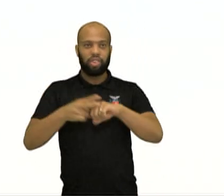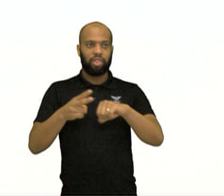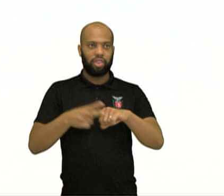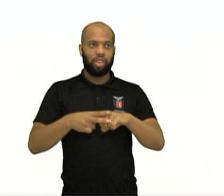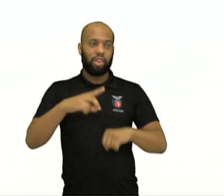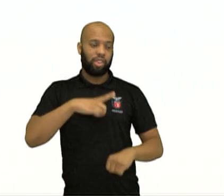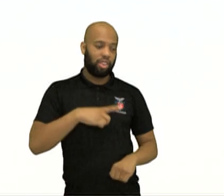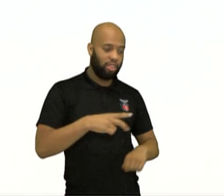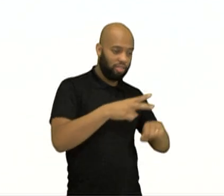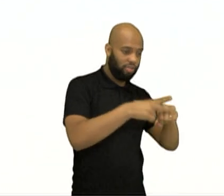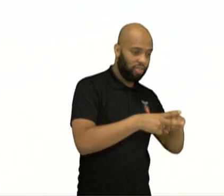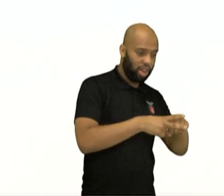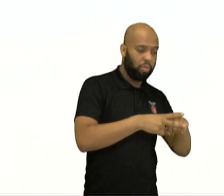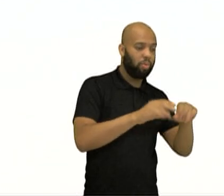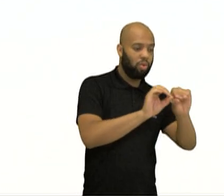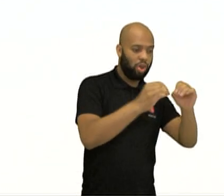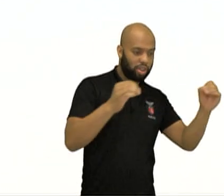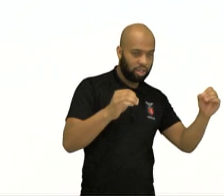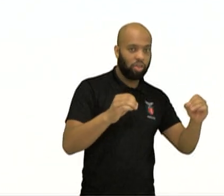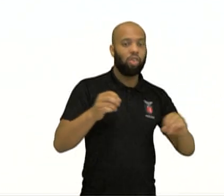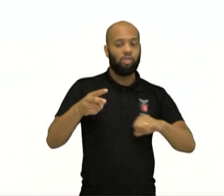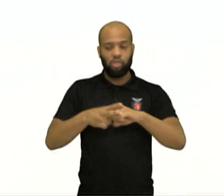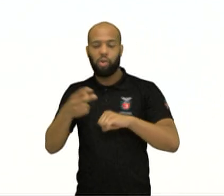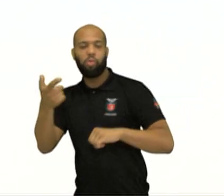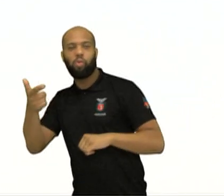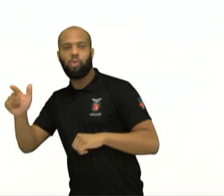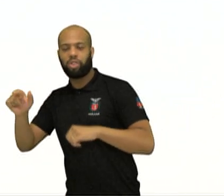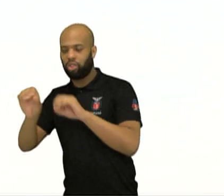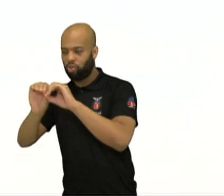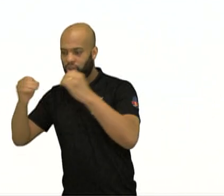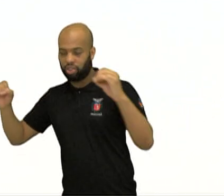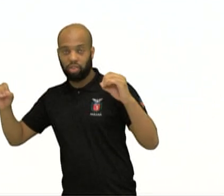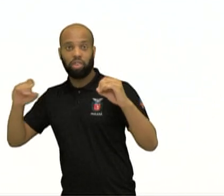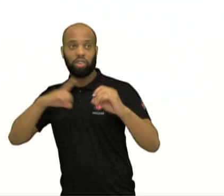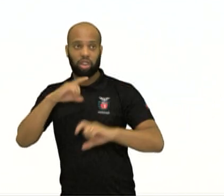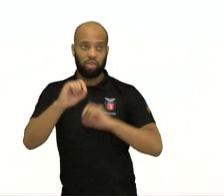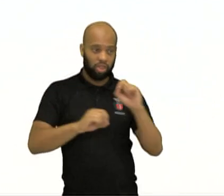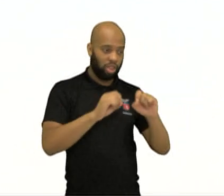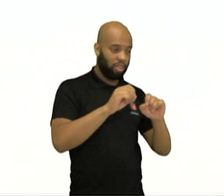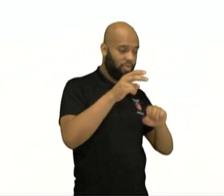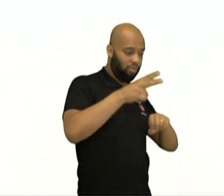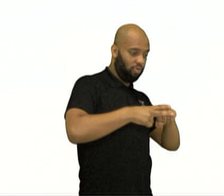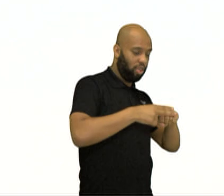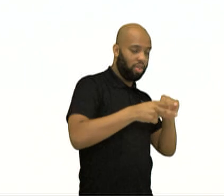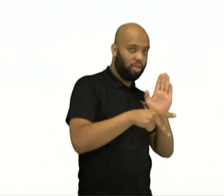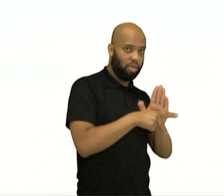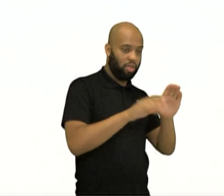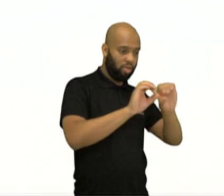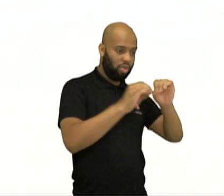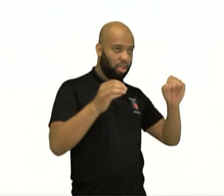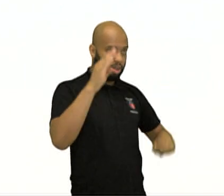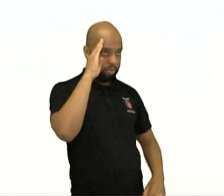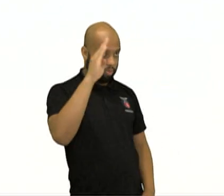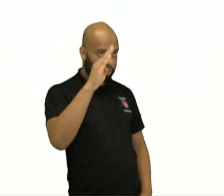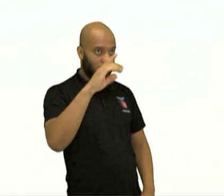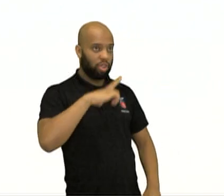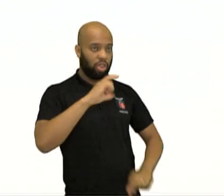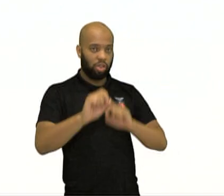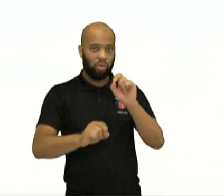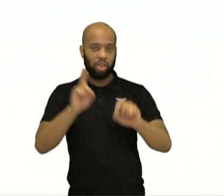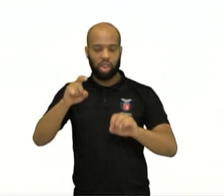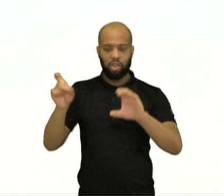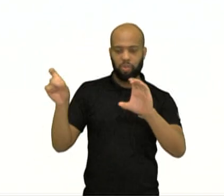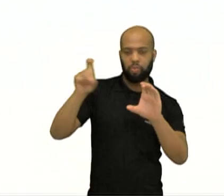Um verbo em cada oração. Um na principal e um na oração subordinada ao quê? Substantiva